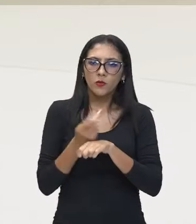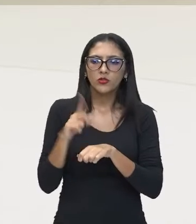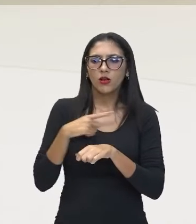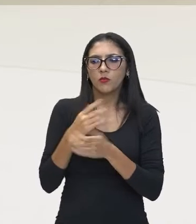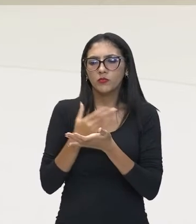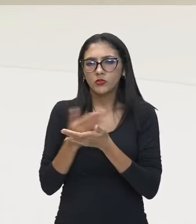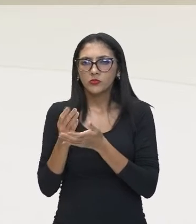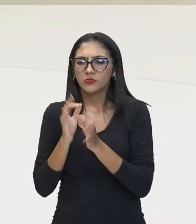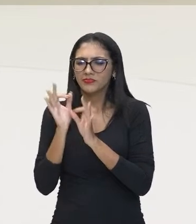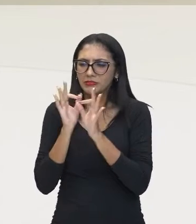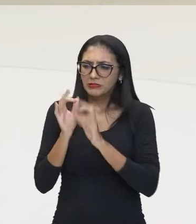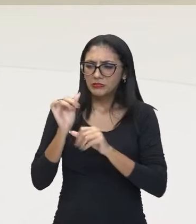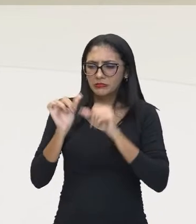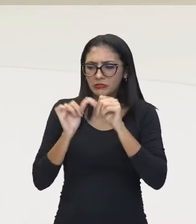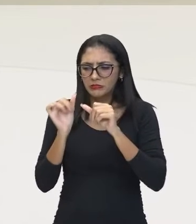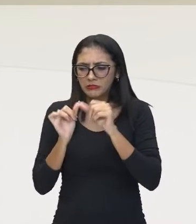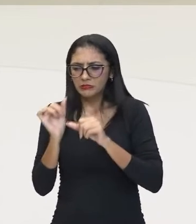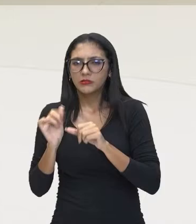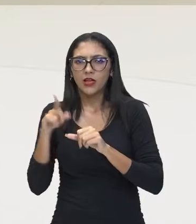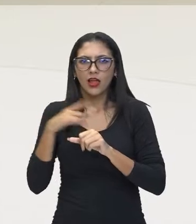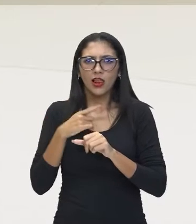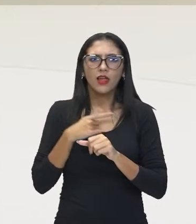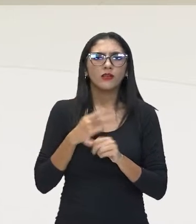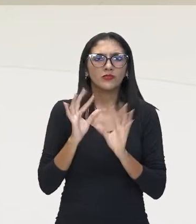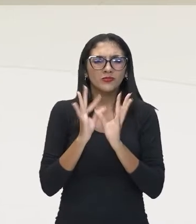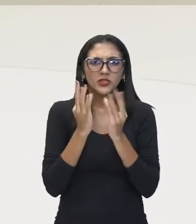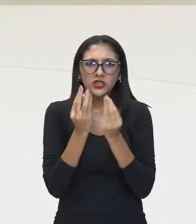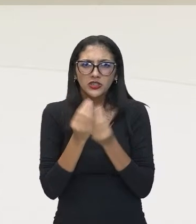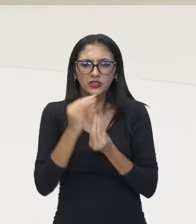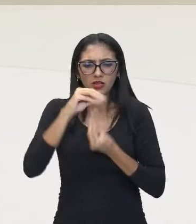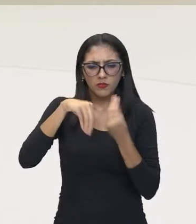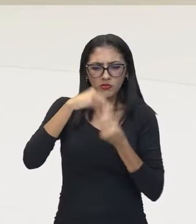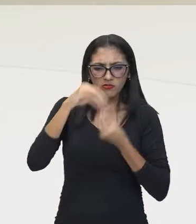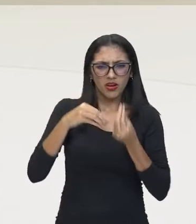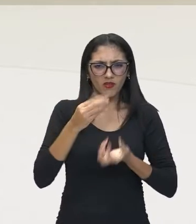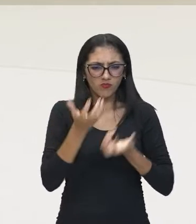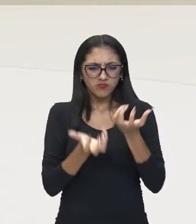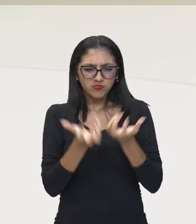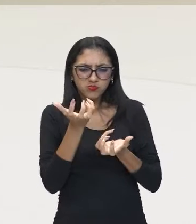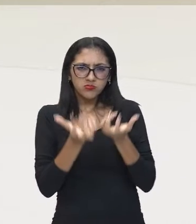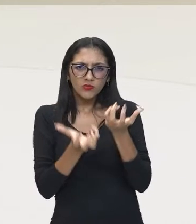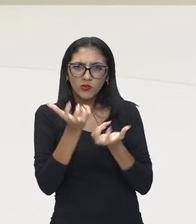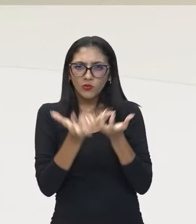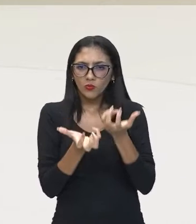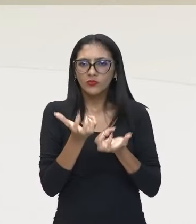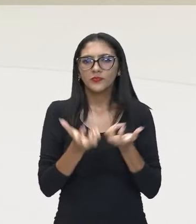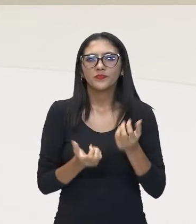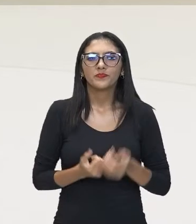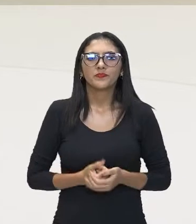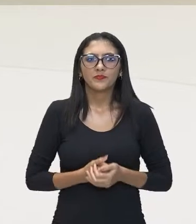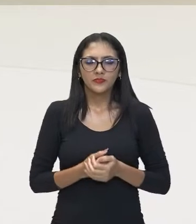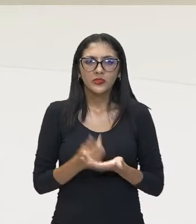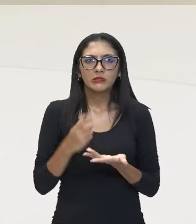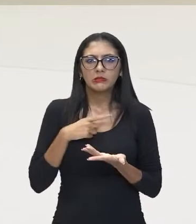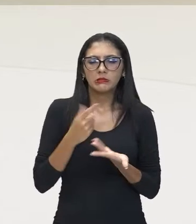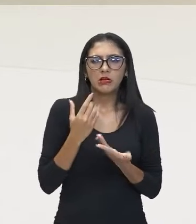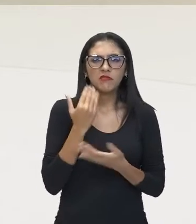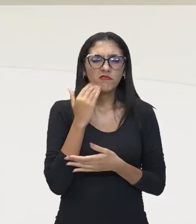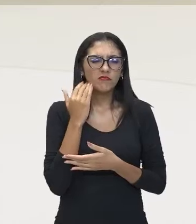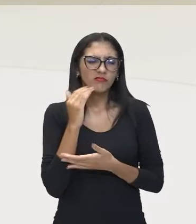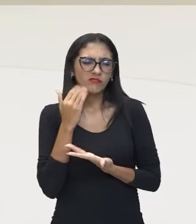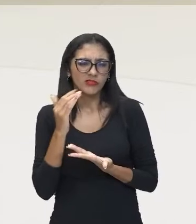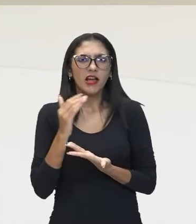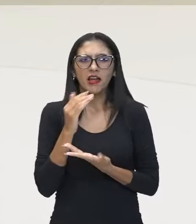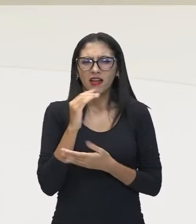minério que era fervido em grandes recipientes sobre o fogão de ferro fundido. Tudo muito precário para os dias de hoje,